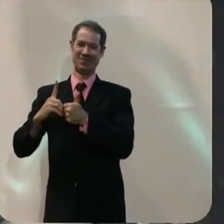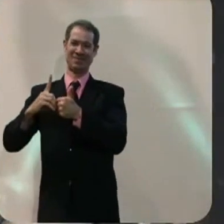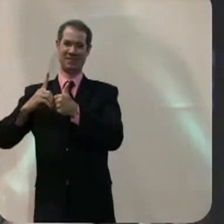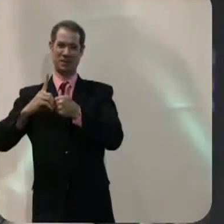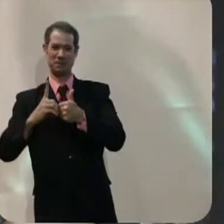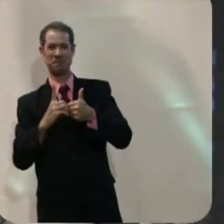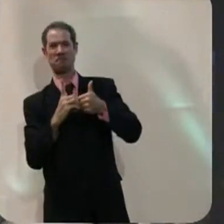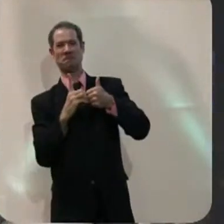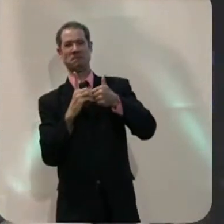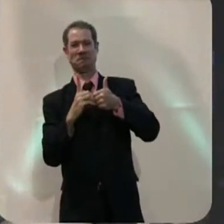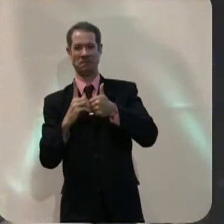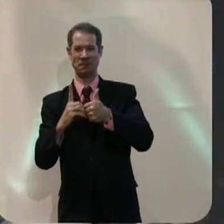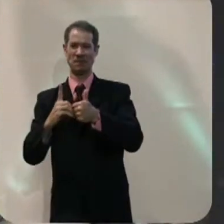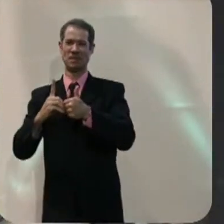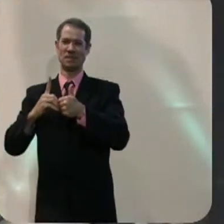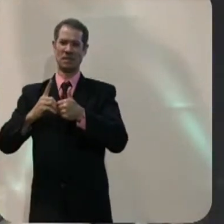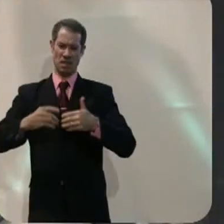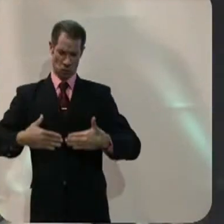encontrar.